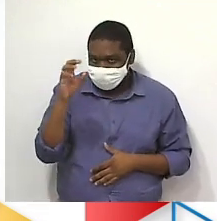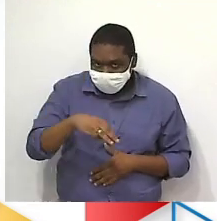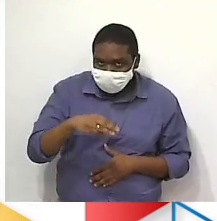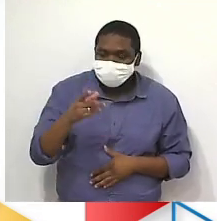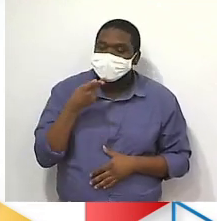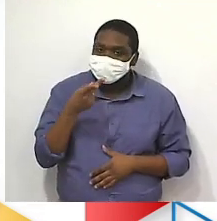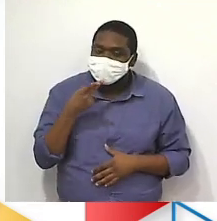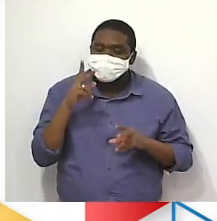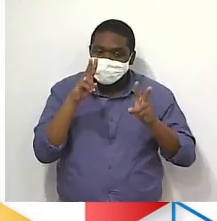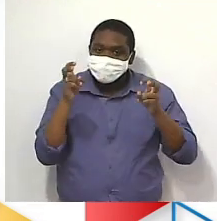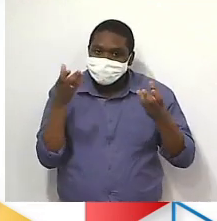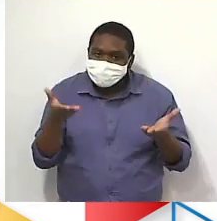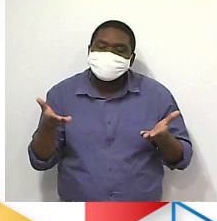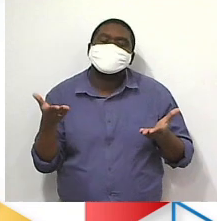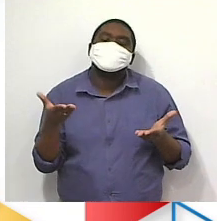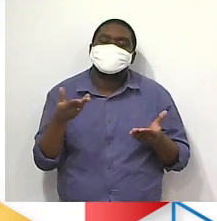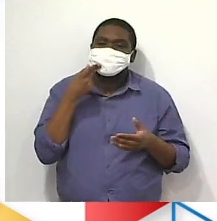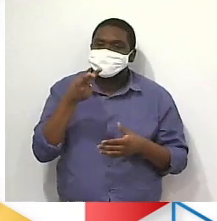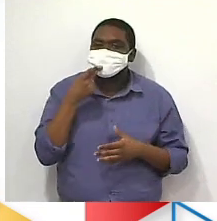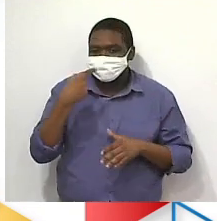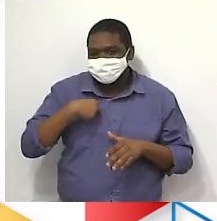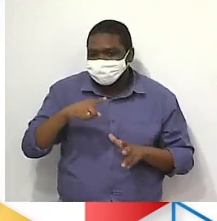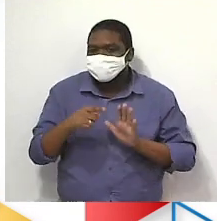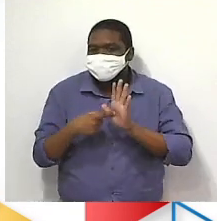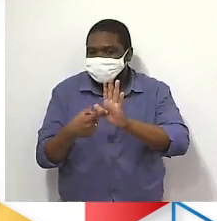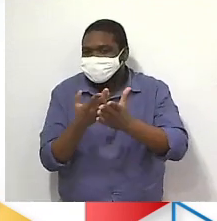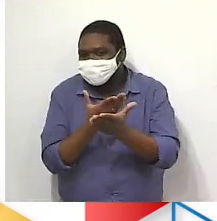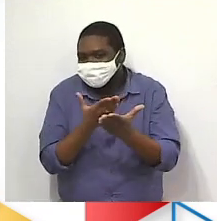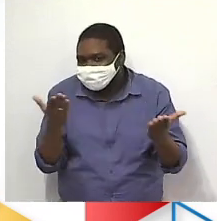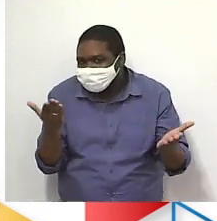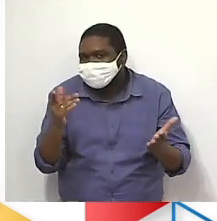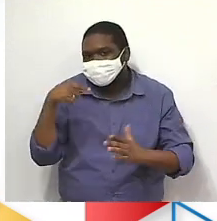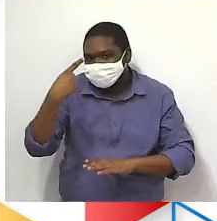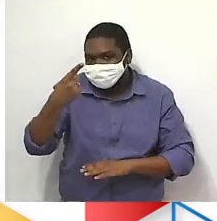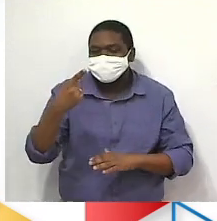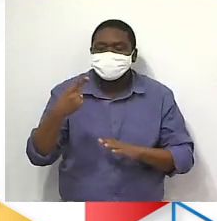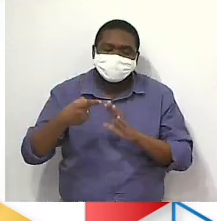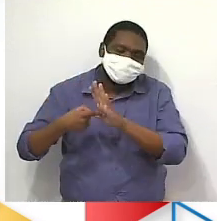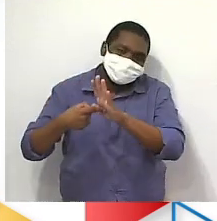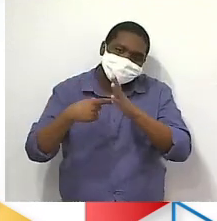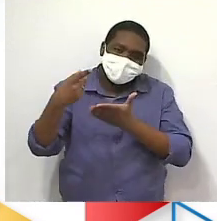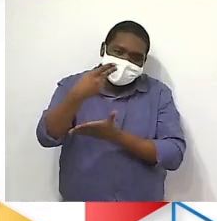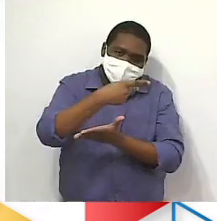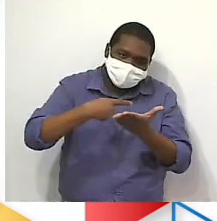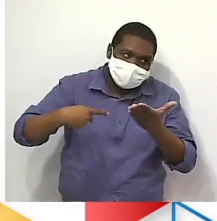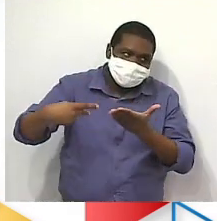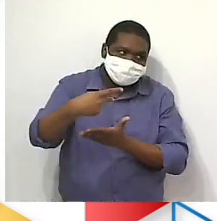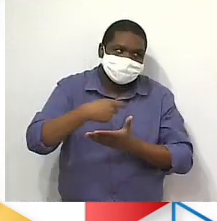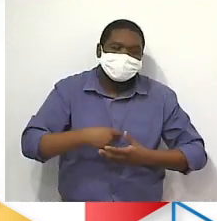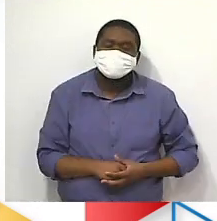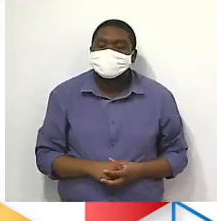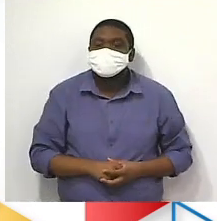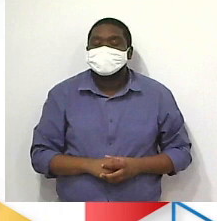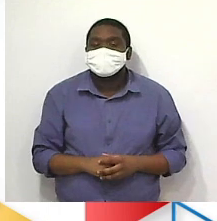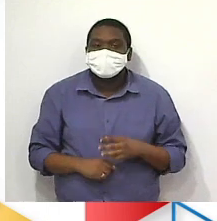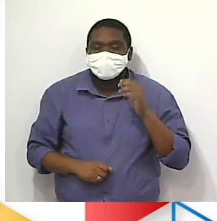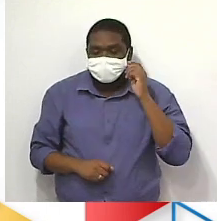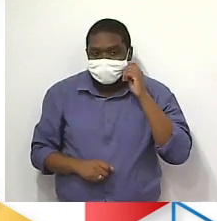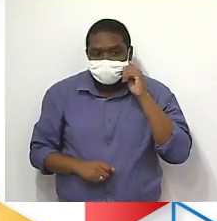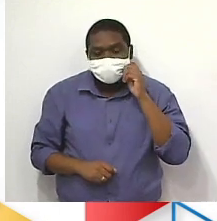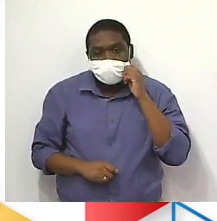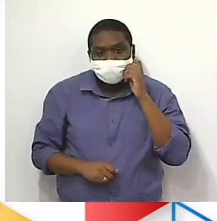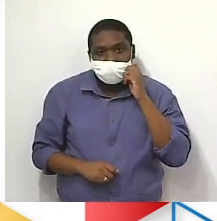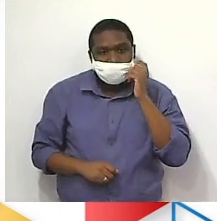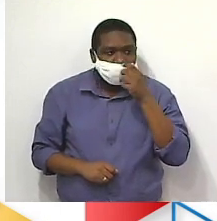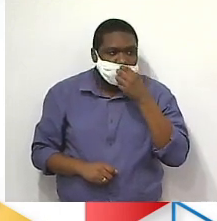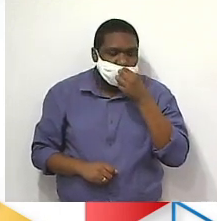lados. Então, eu vou mostrar para vocês no slide e depois eu vou demonstrar, tá bom? Ó, presta atenção: 2, 3